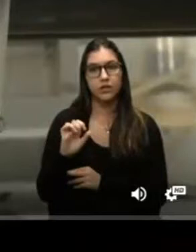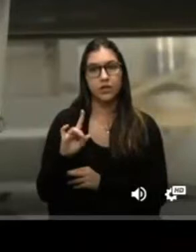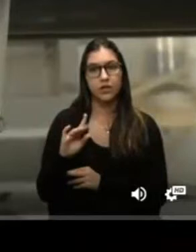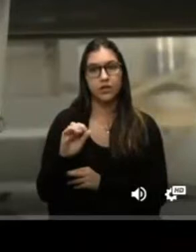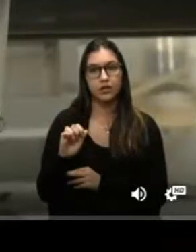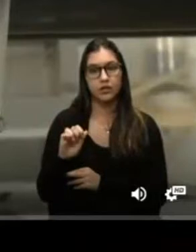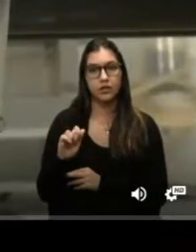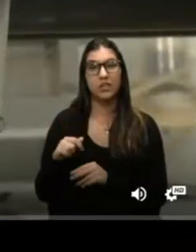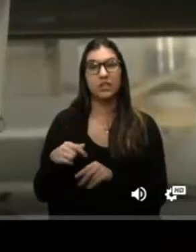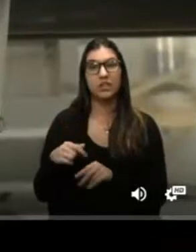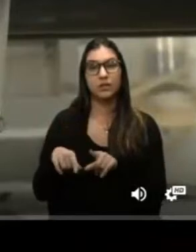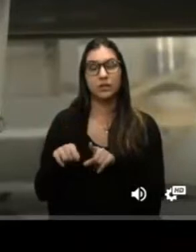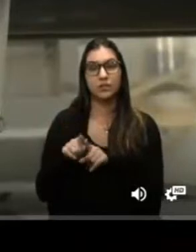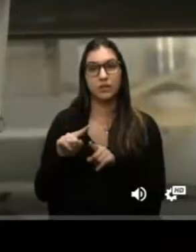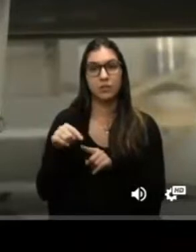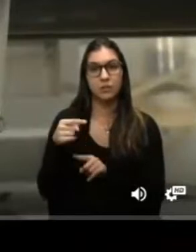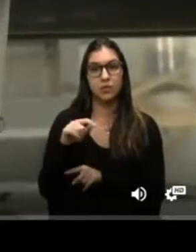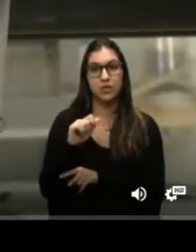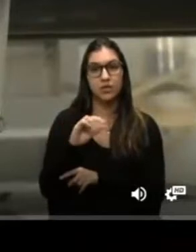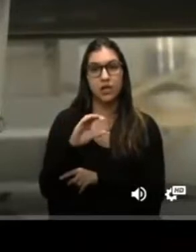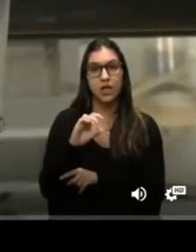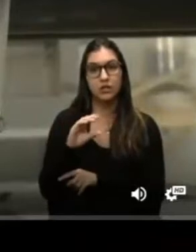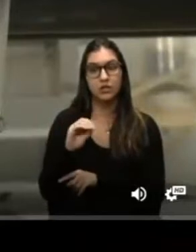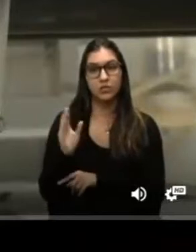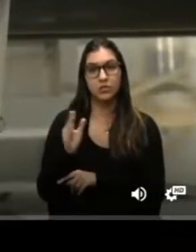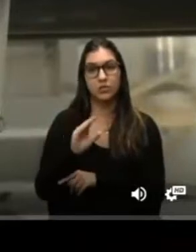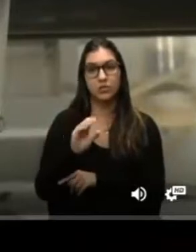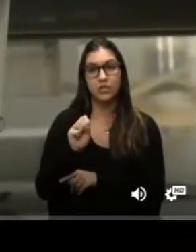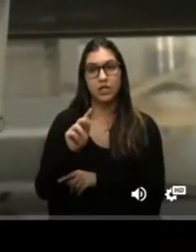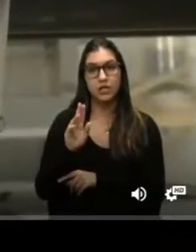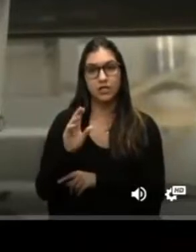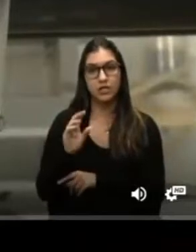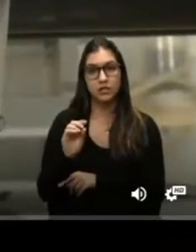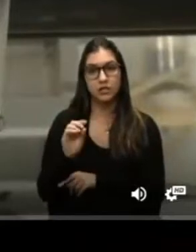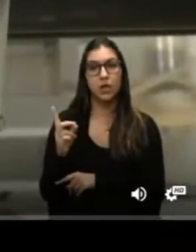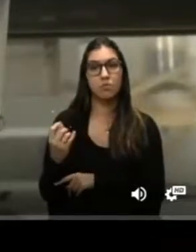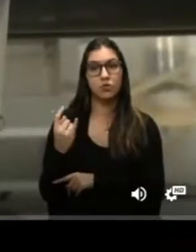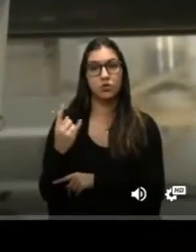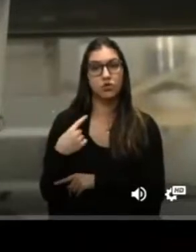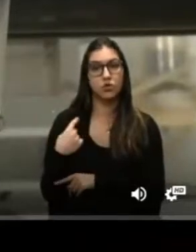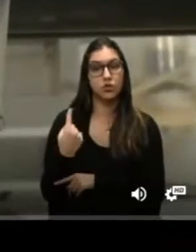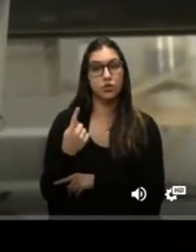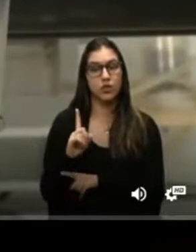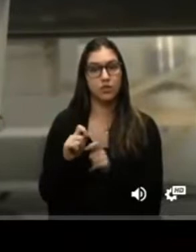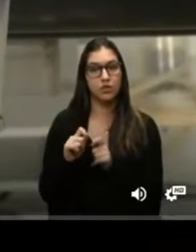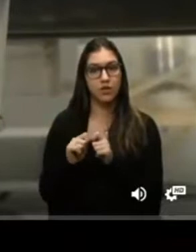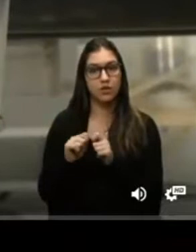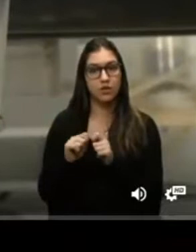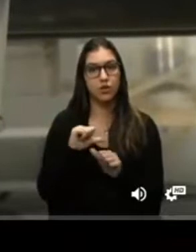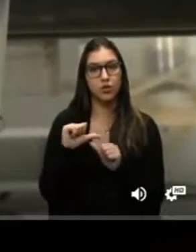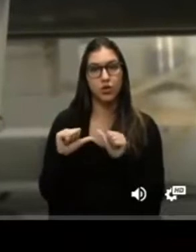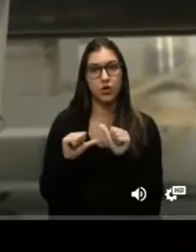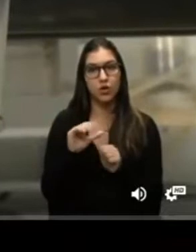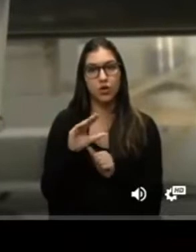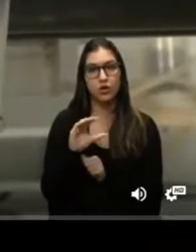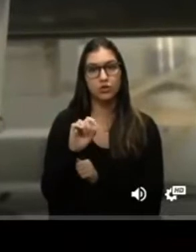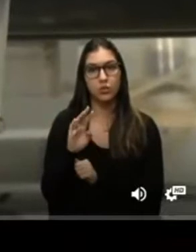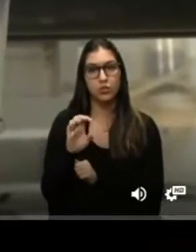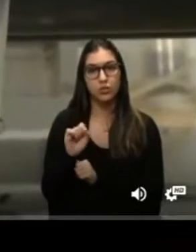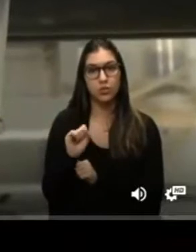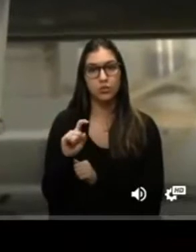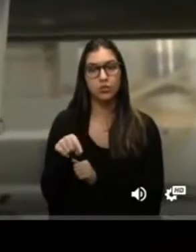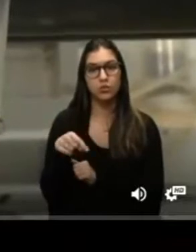do ácido salicílico. É importante que a gente não faça trocas dos compostos quando adicionarem eles aos